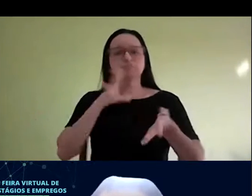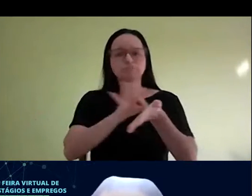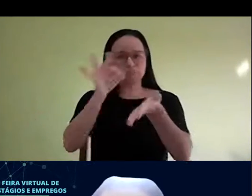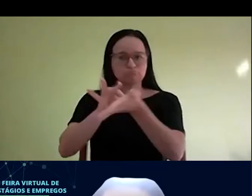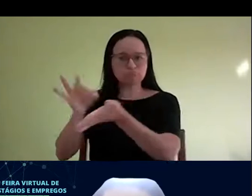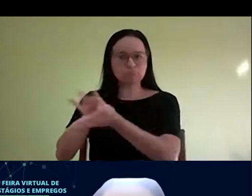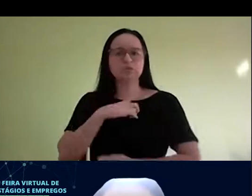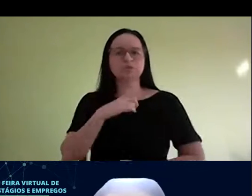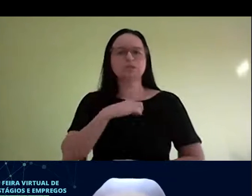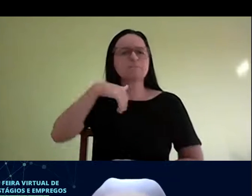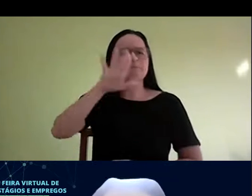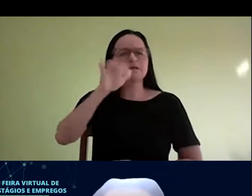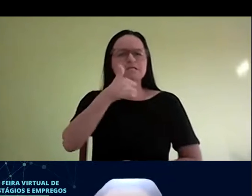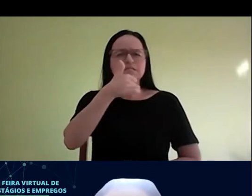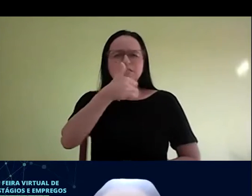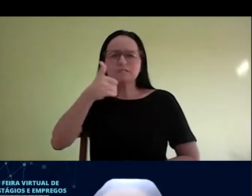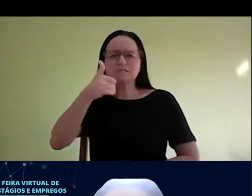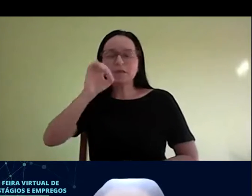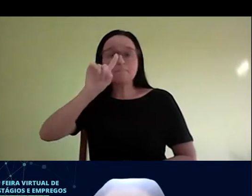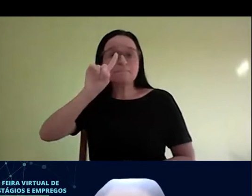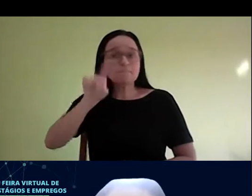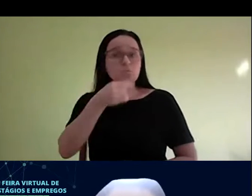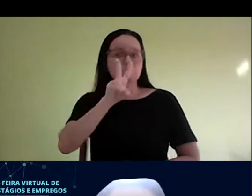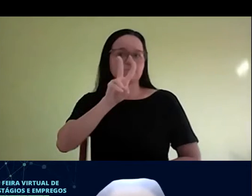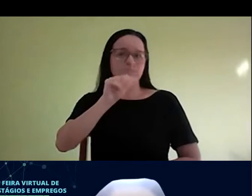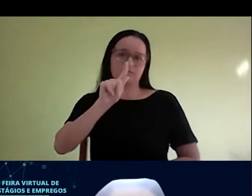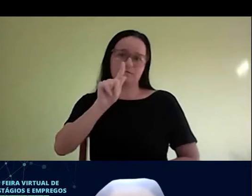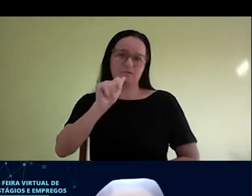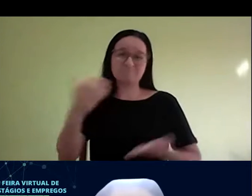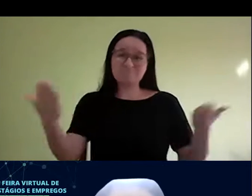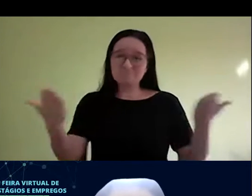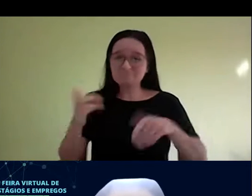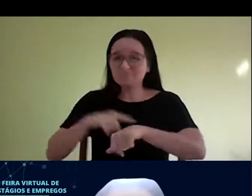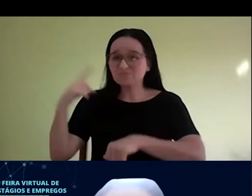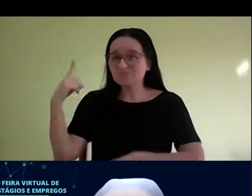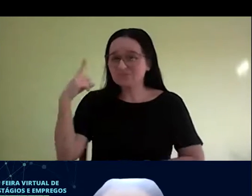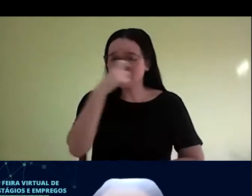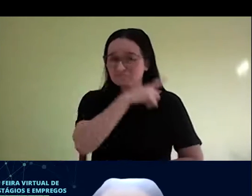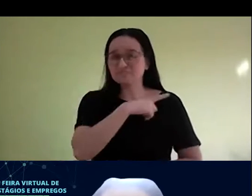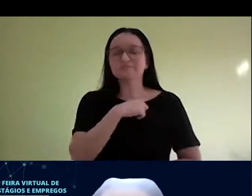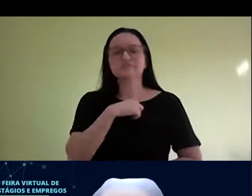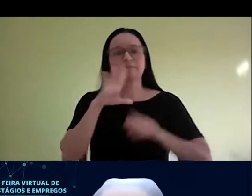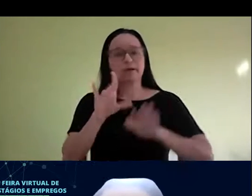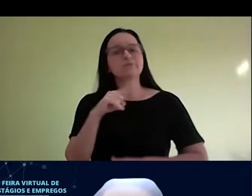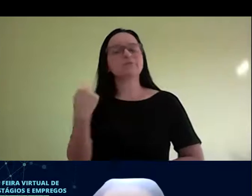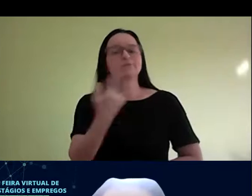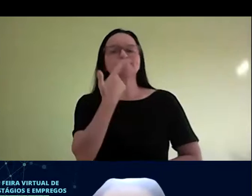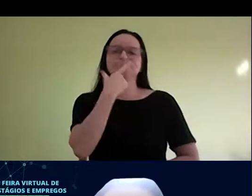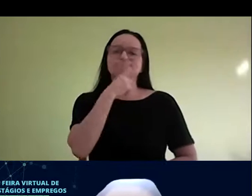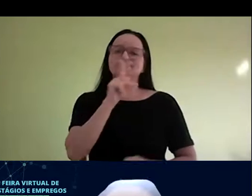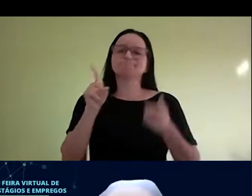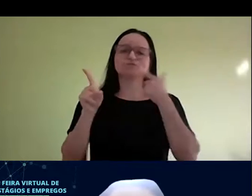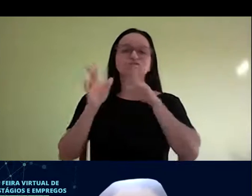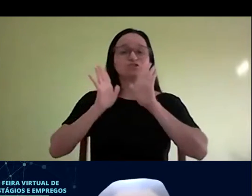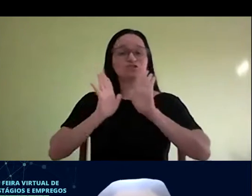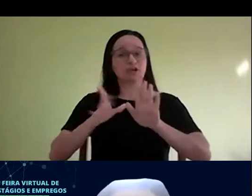110 mil vagas. Então, num momento tão difícil, a gente conseguiu... O mercado está ativo,